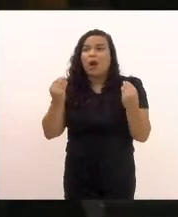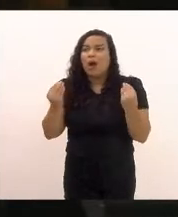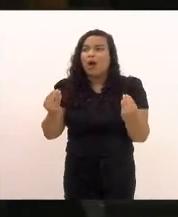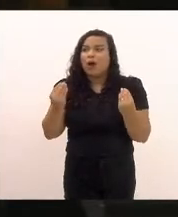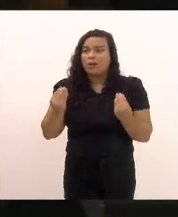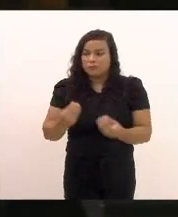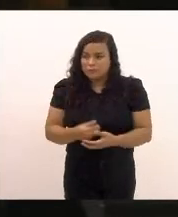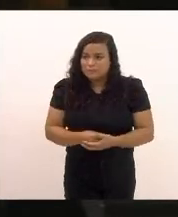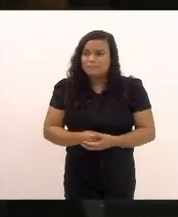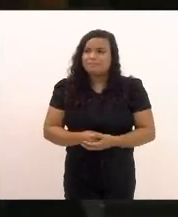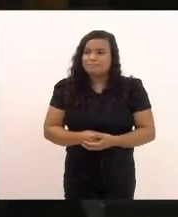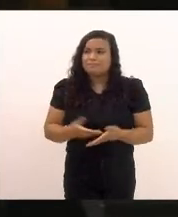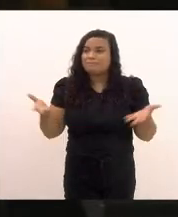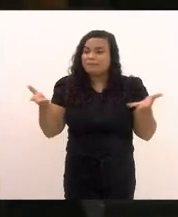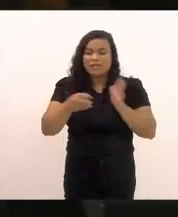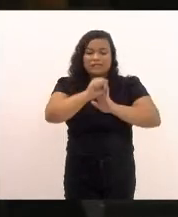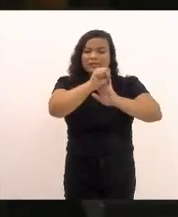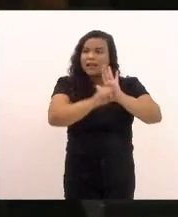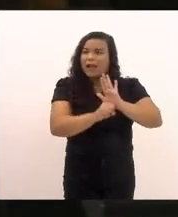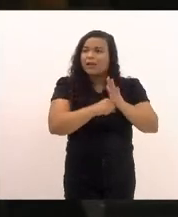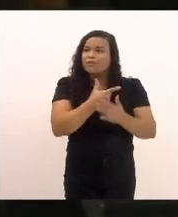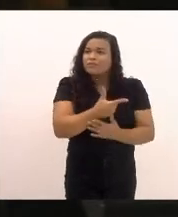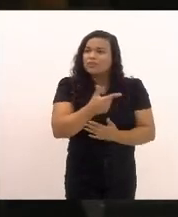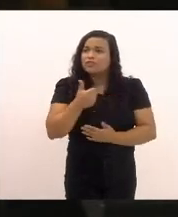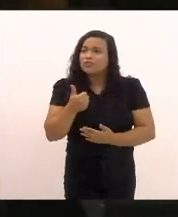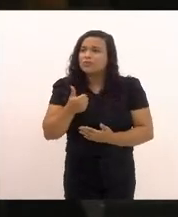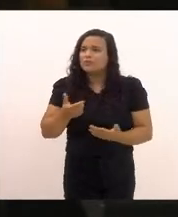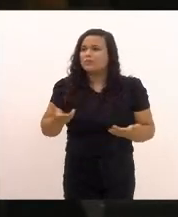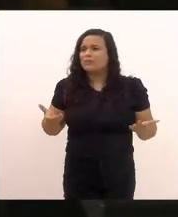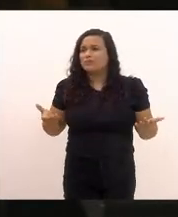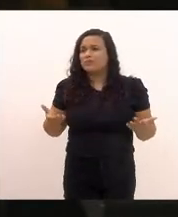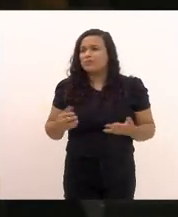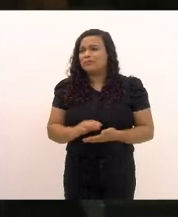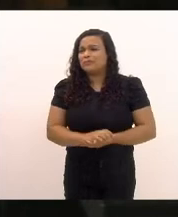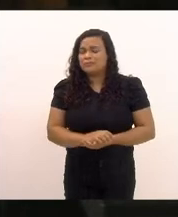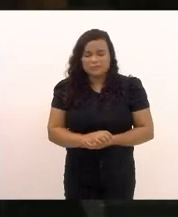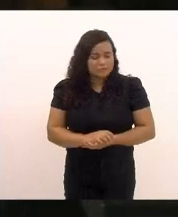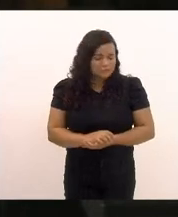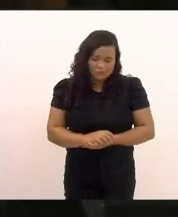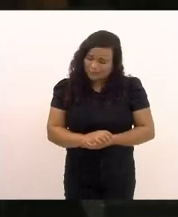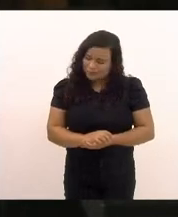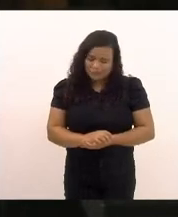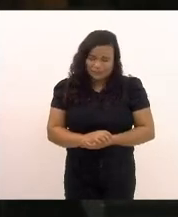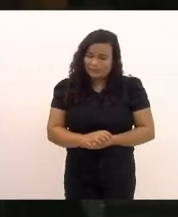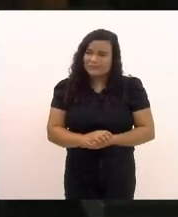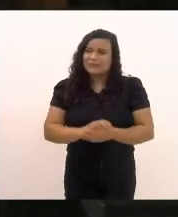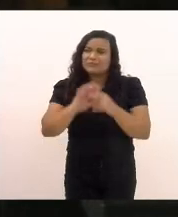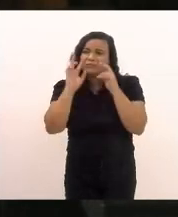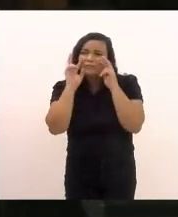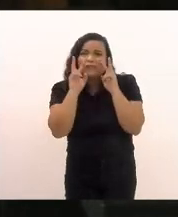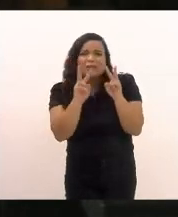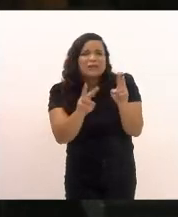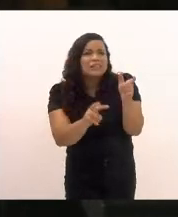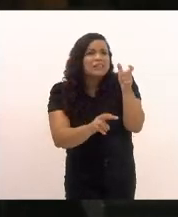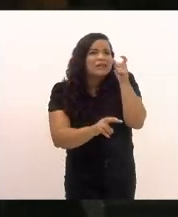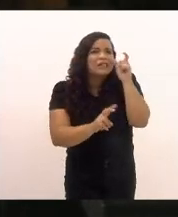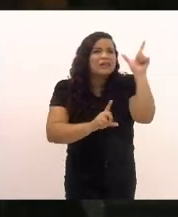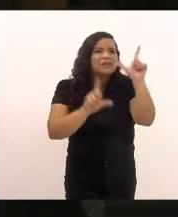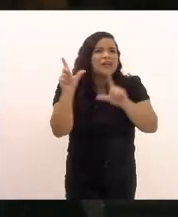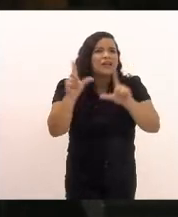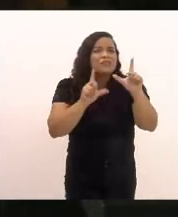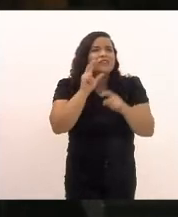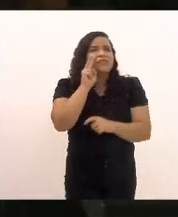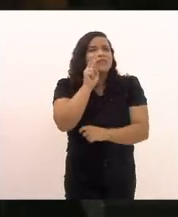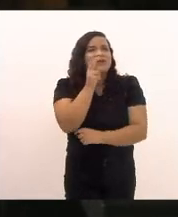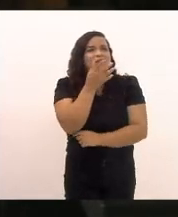que, em pleno século XXI, a gente possa estar assistindo pelas